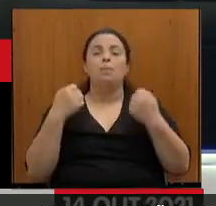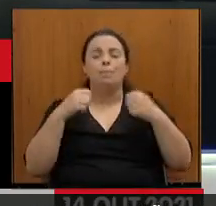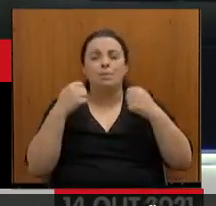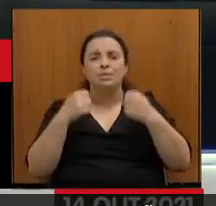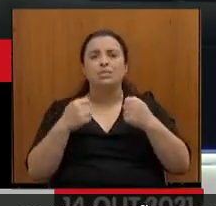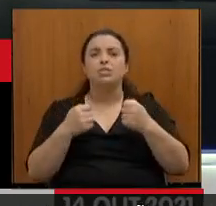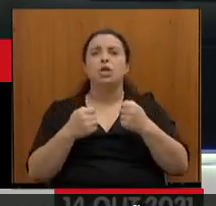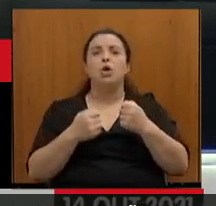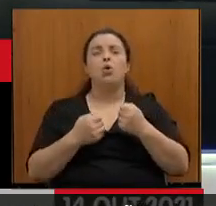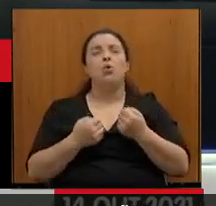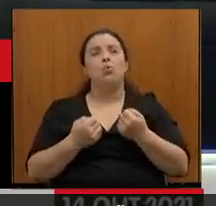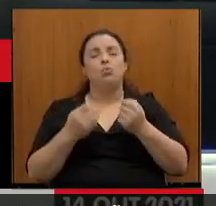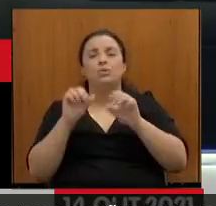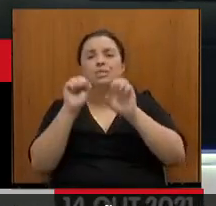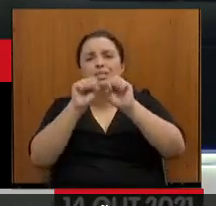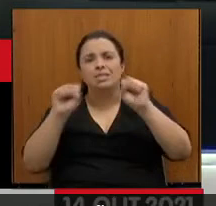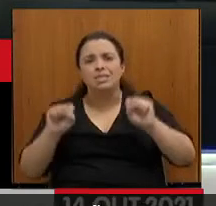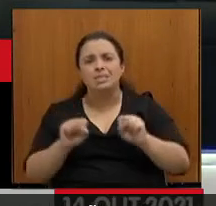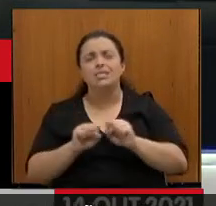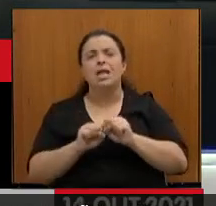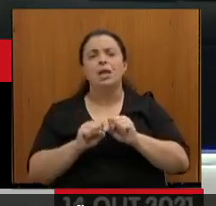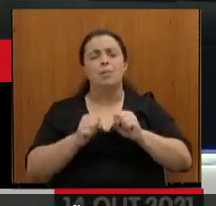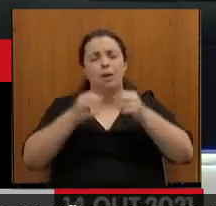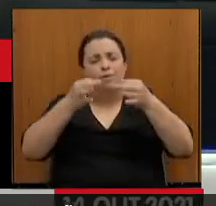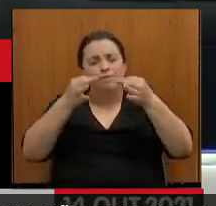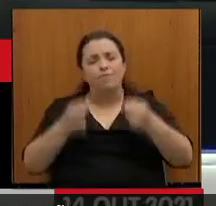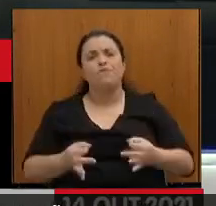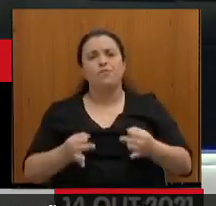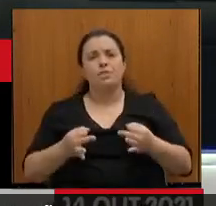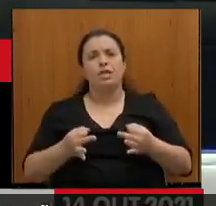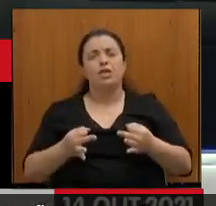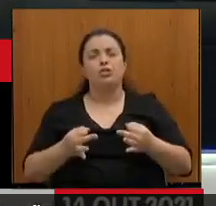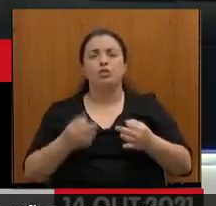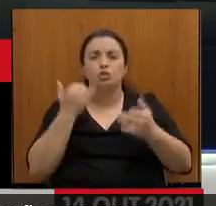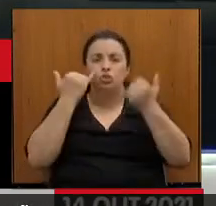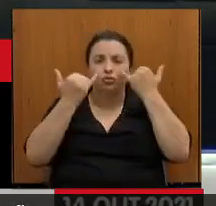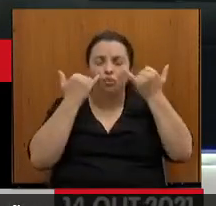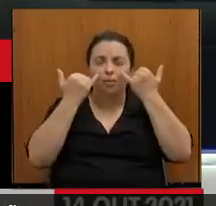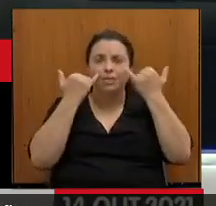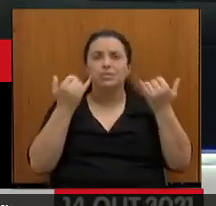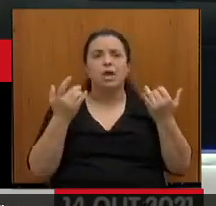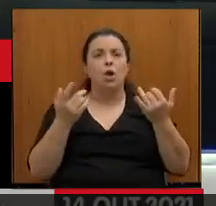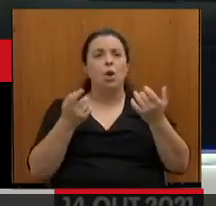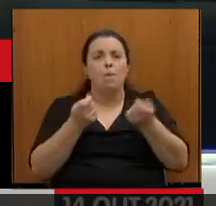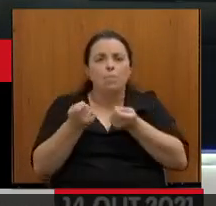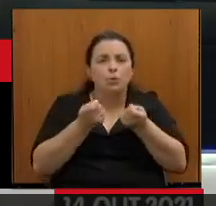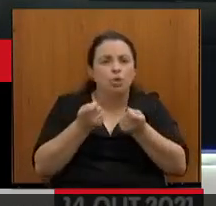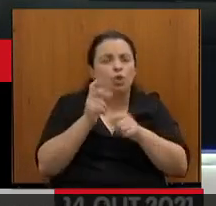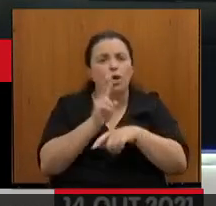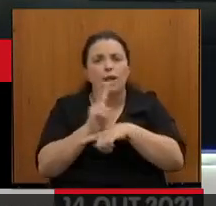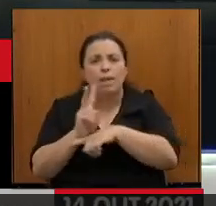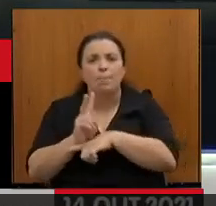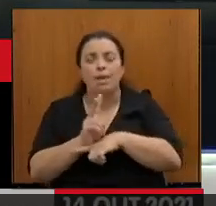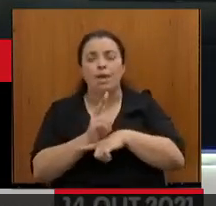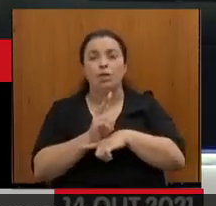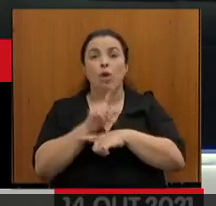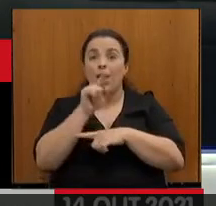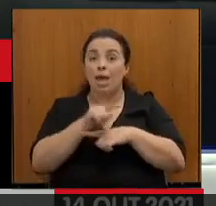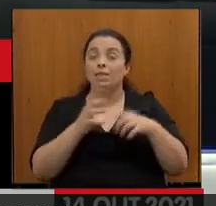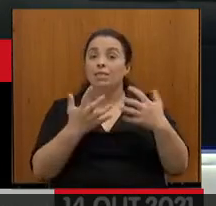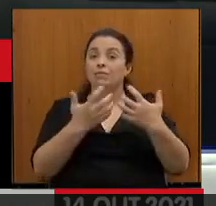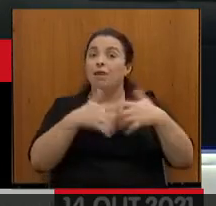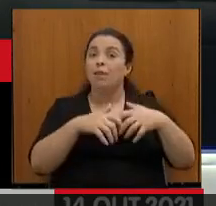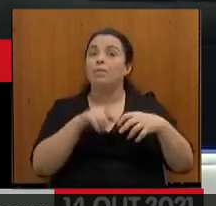de informações. O monitoramento, a avaliação, as ferramentas que só fazem sentido